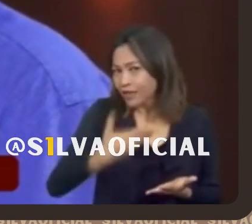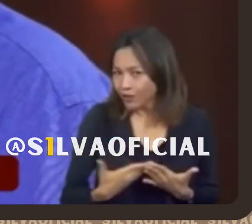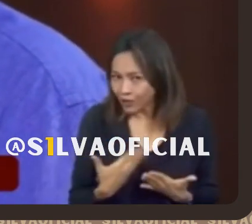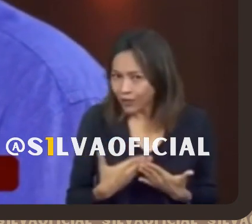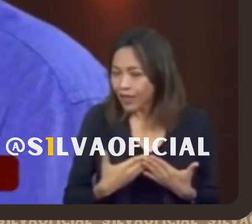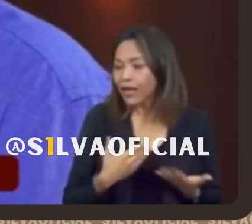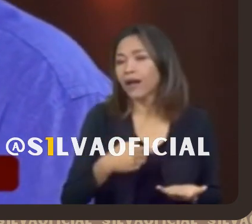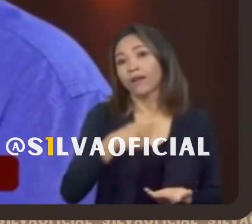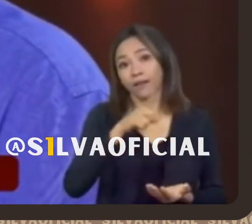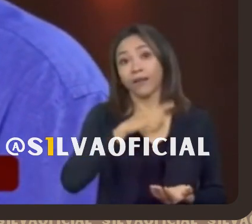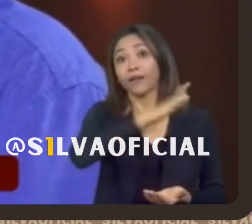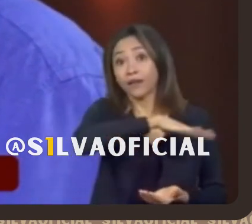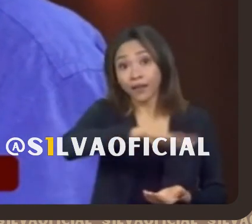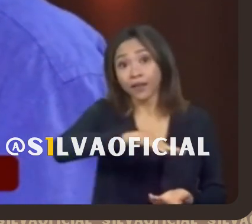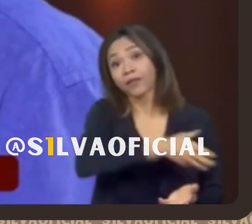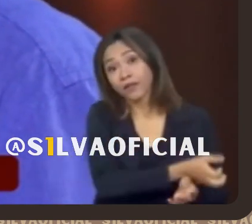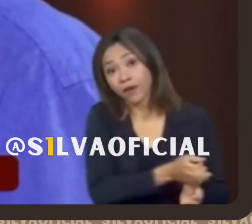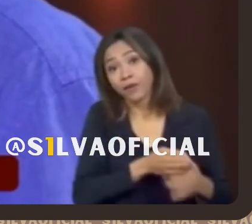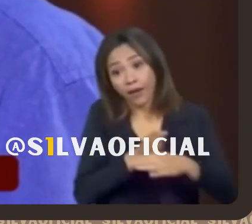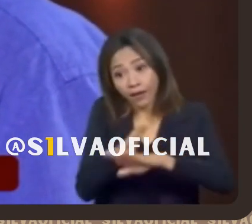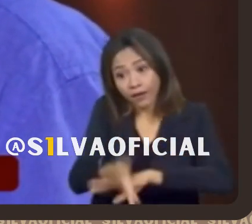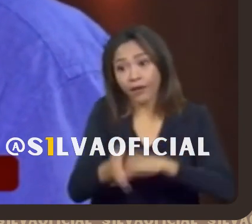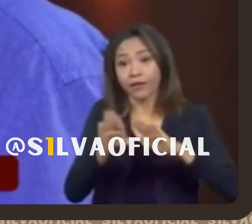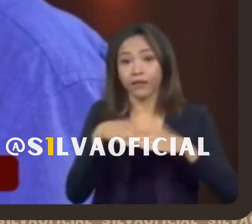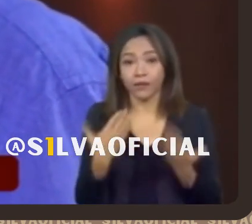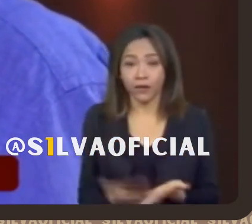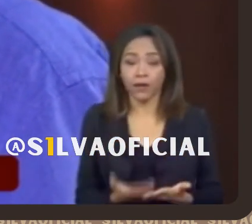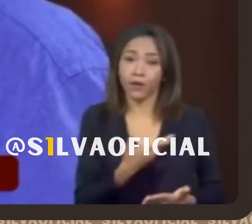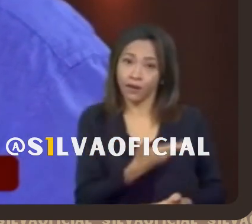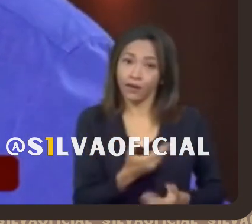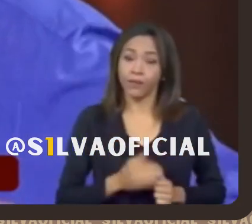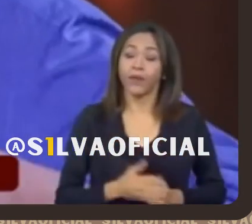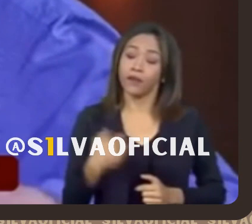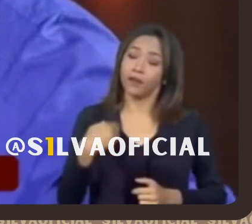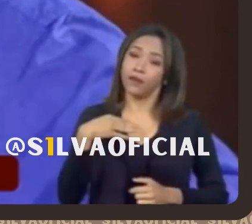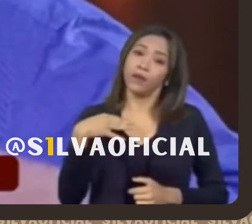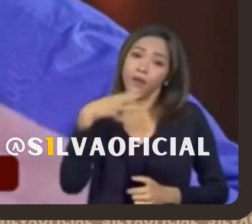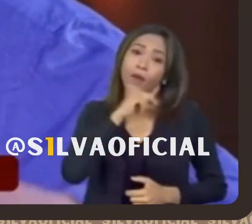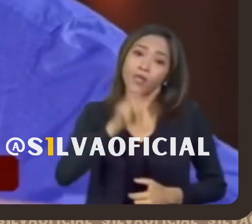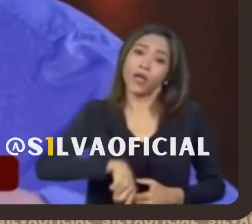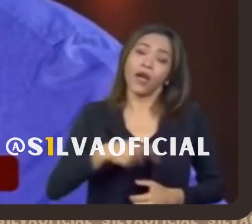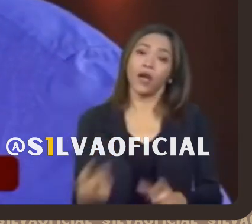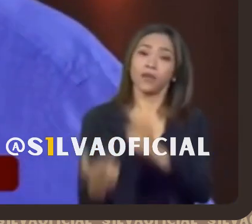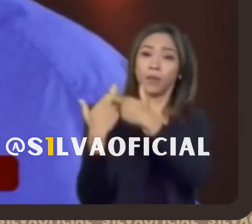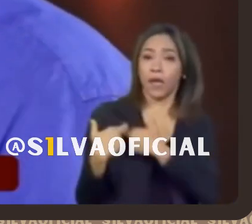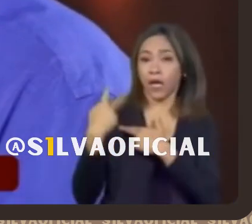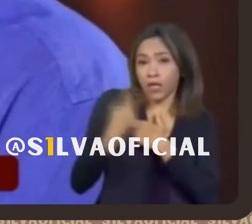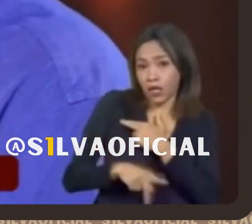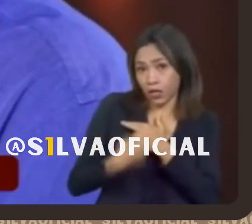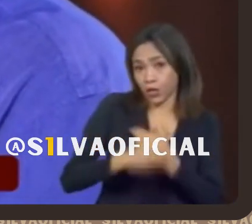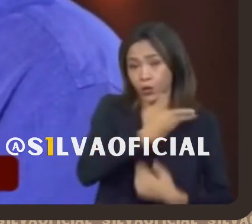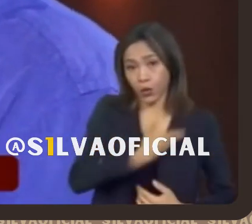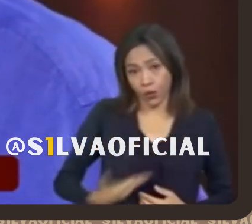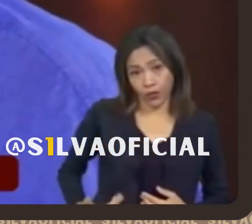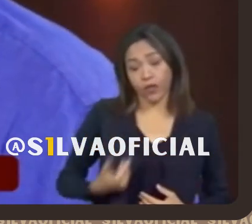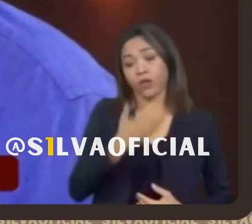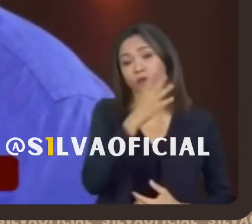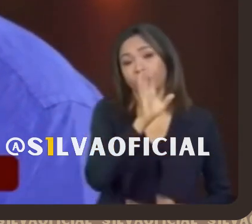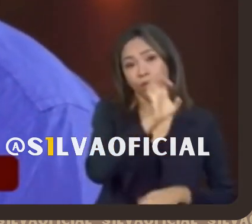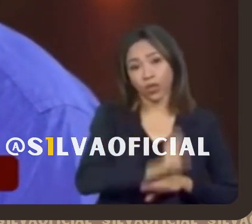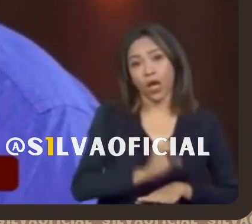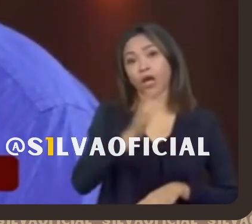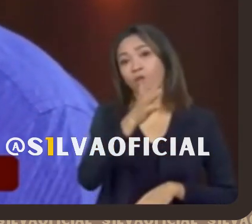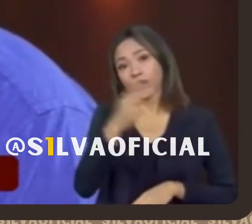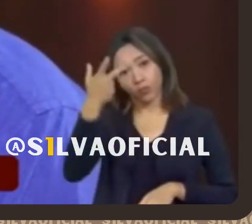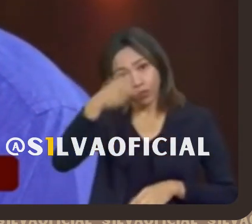que vão ter que entrar na escola e eu acho que é um papel que nós temos que ajudar nós dos governos estaduais dos governos municipais para onde Essas pessoas